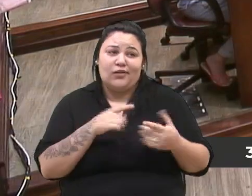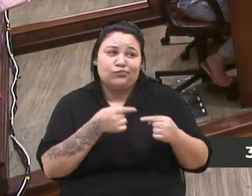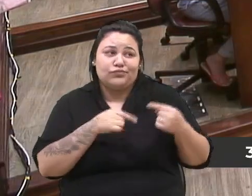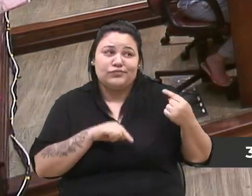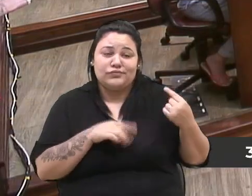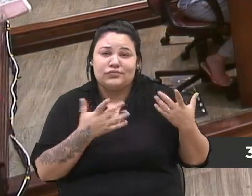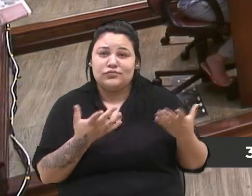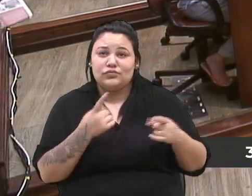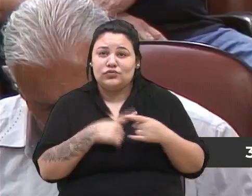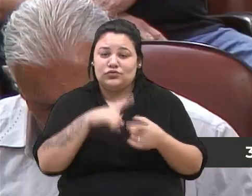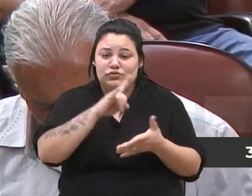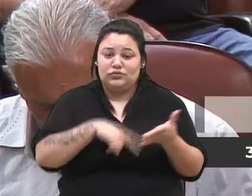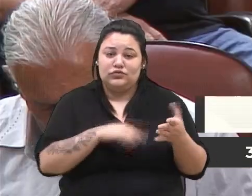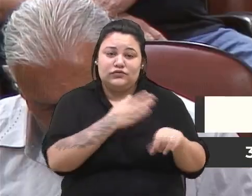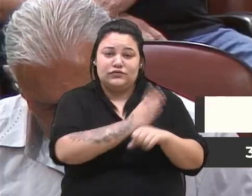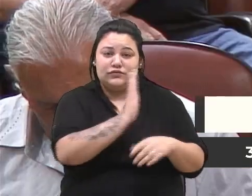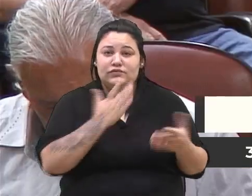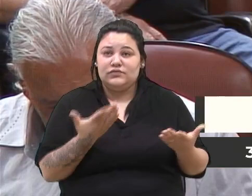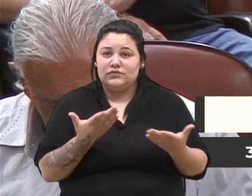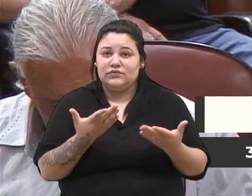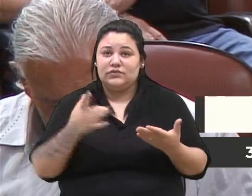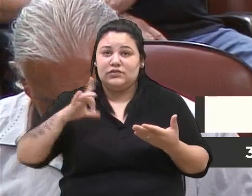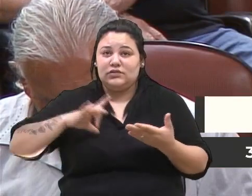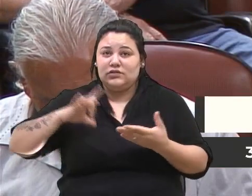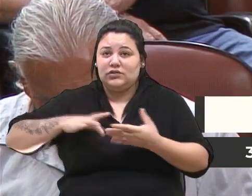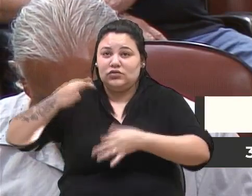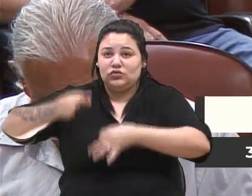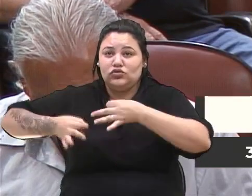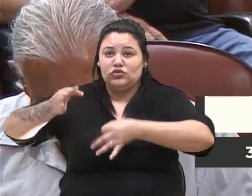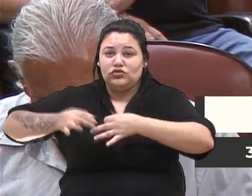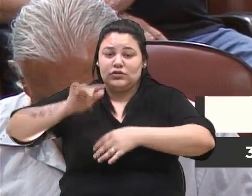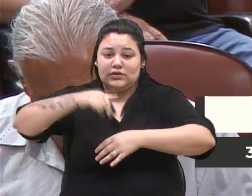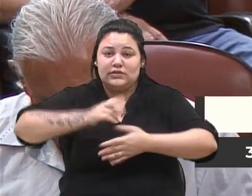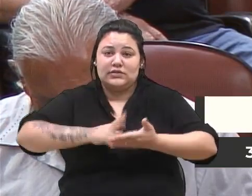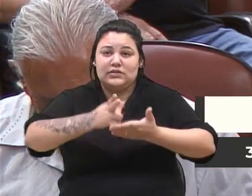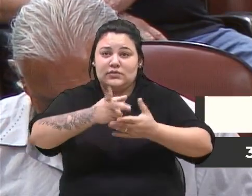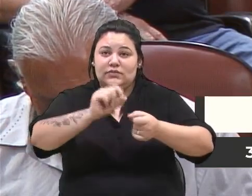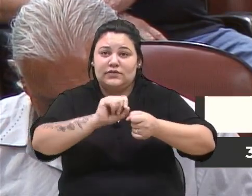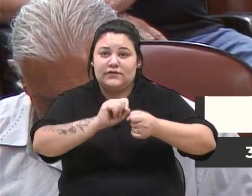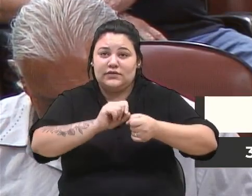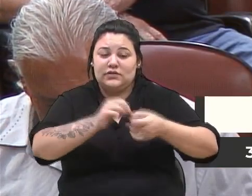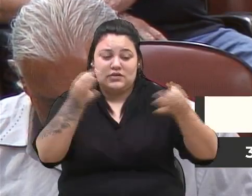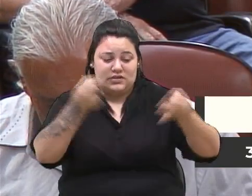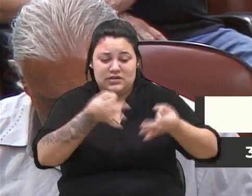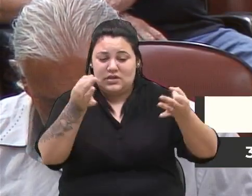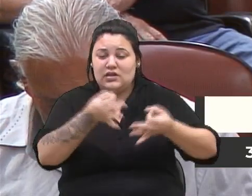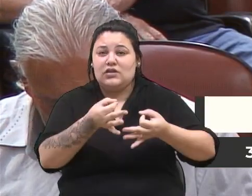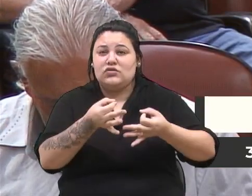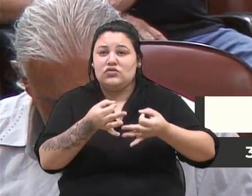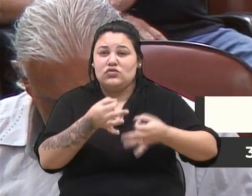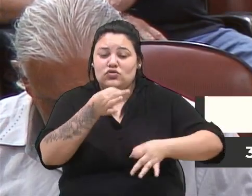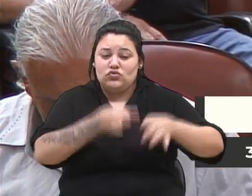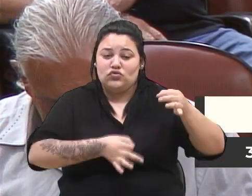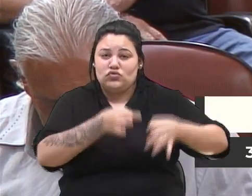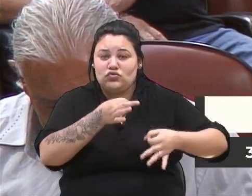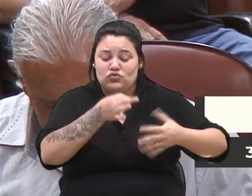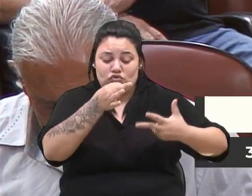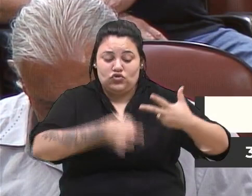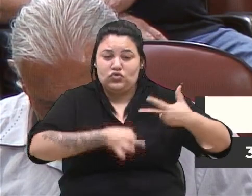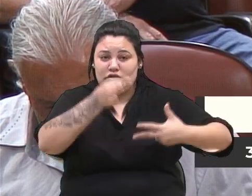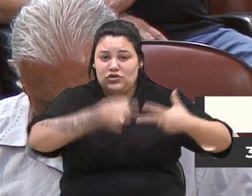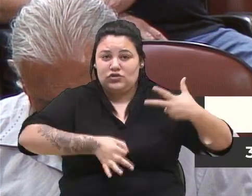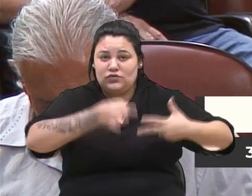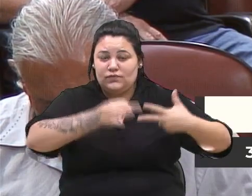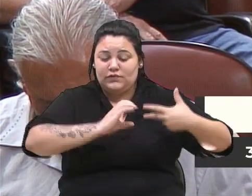foram favoráveis. Nós temos um jurídico aqui que sempre quando é para fazer, e excelente jurídico, aqui da Câmara, o nosso da